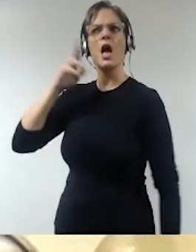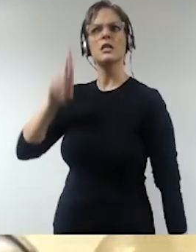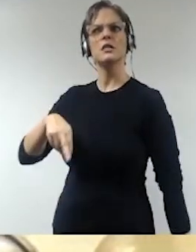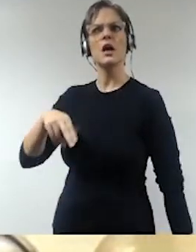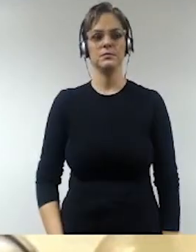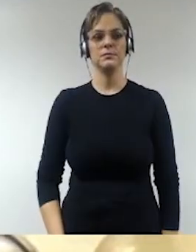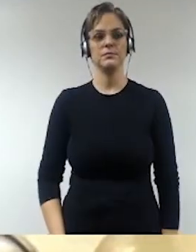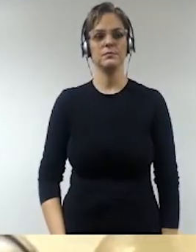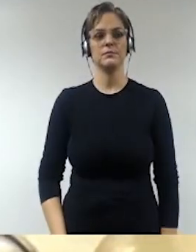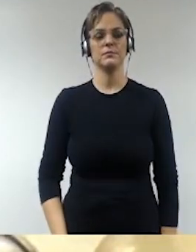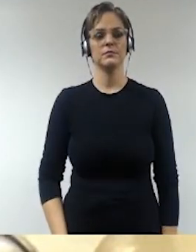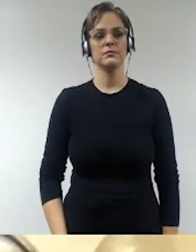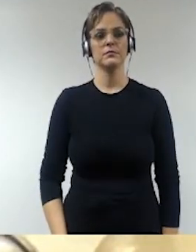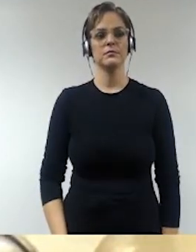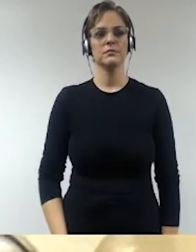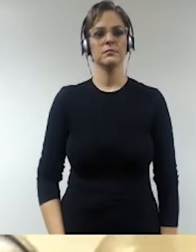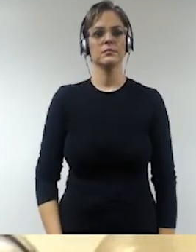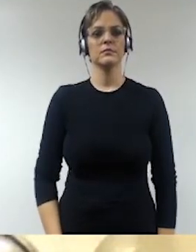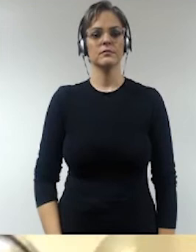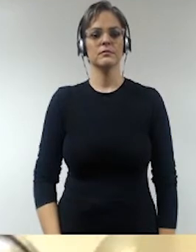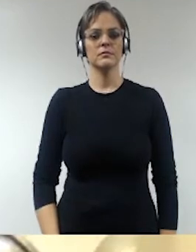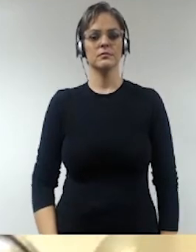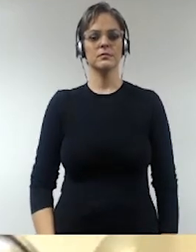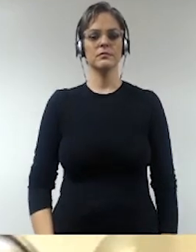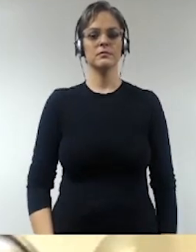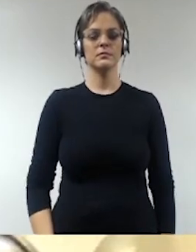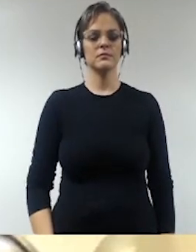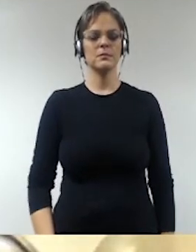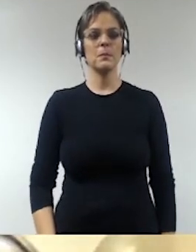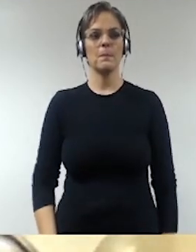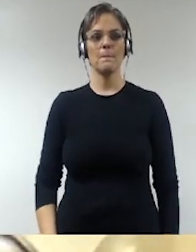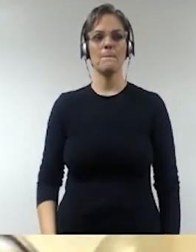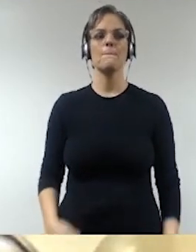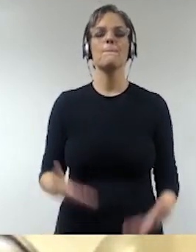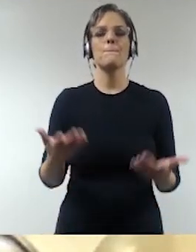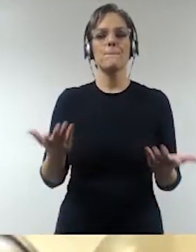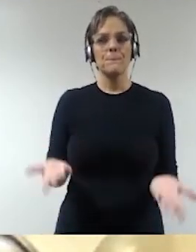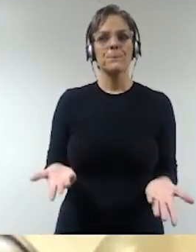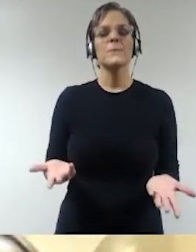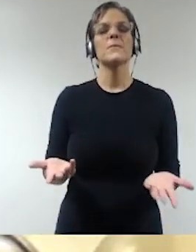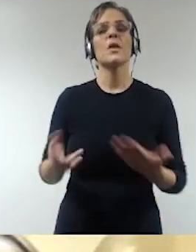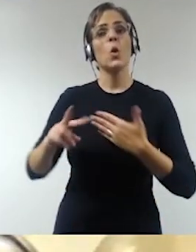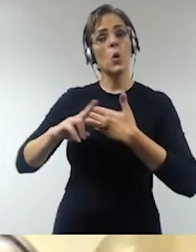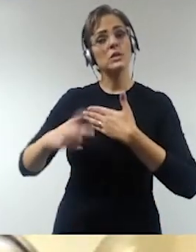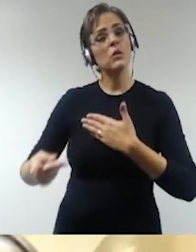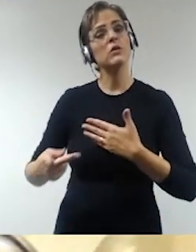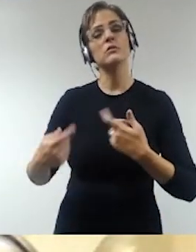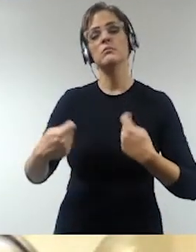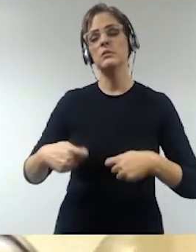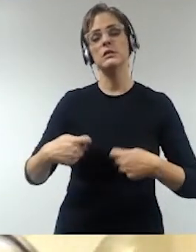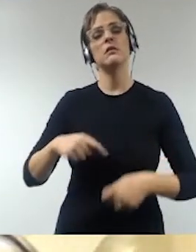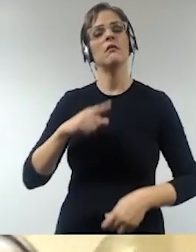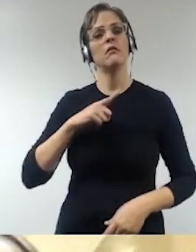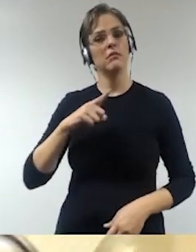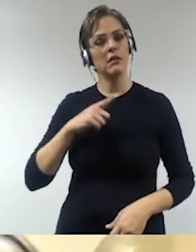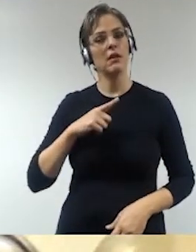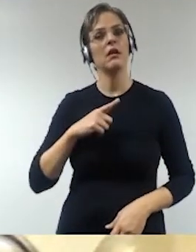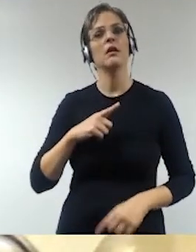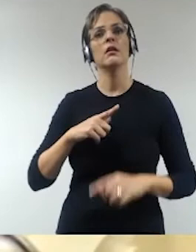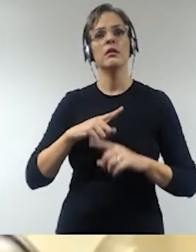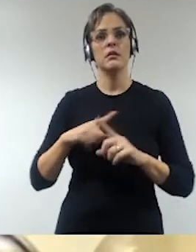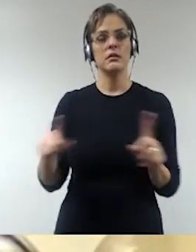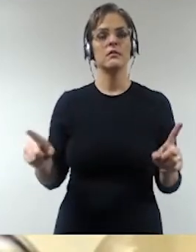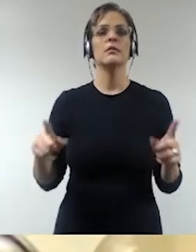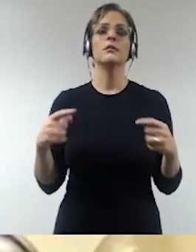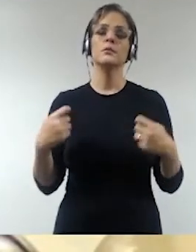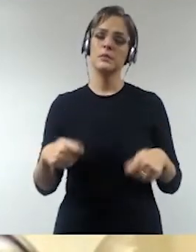outro. Professor André, como sempre, penso que o consequencialismo é inevitável e que ele deve ser tomado